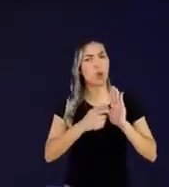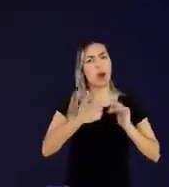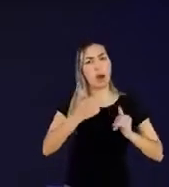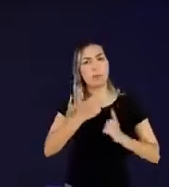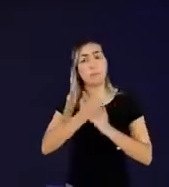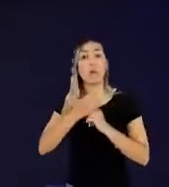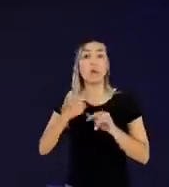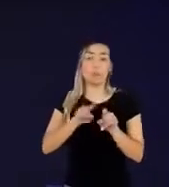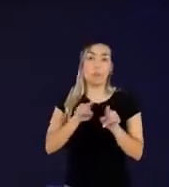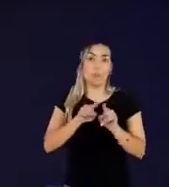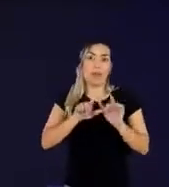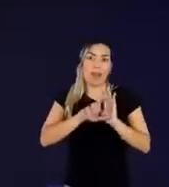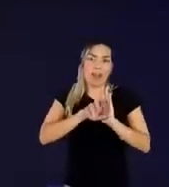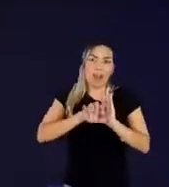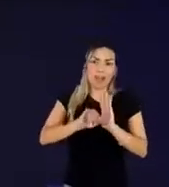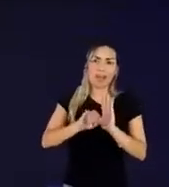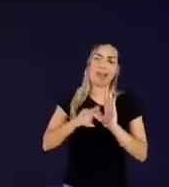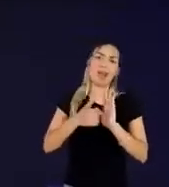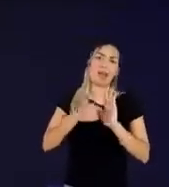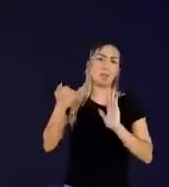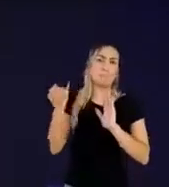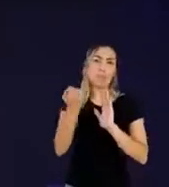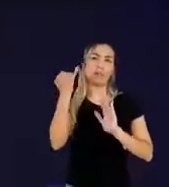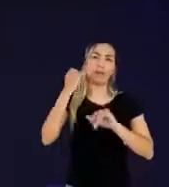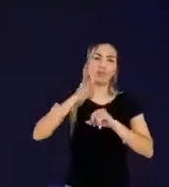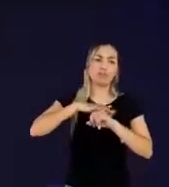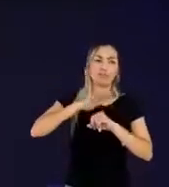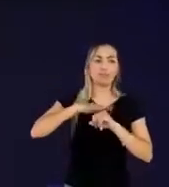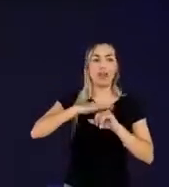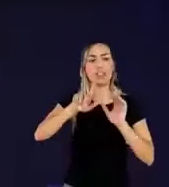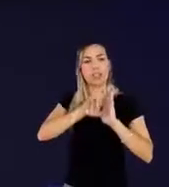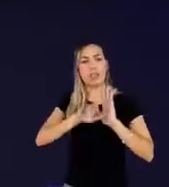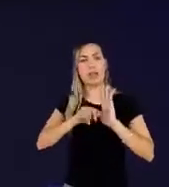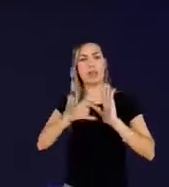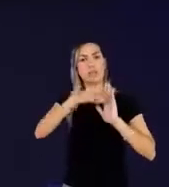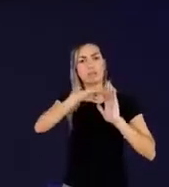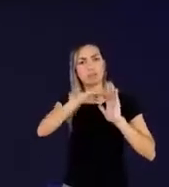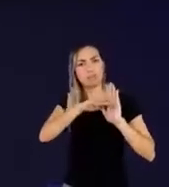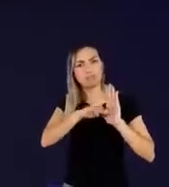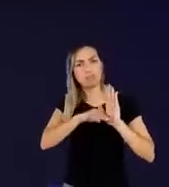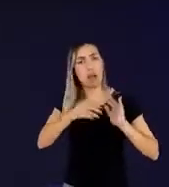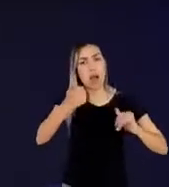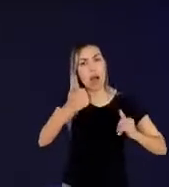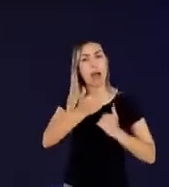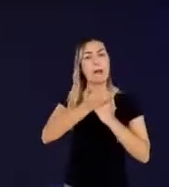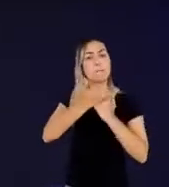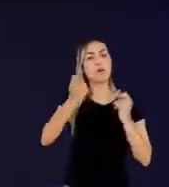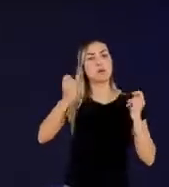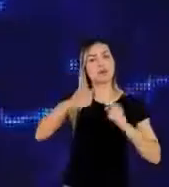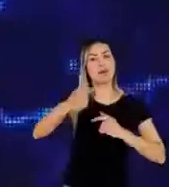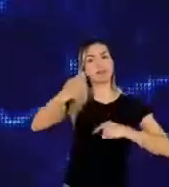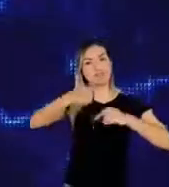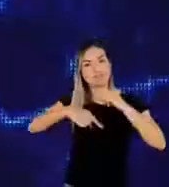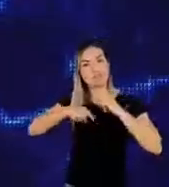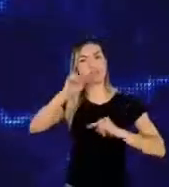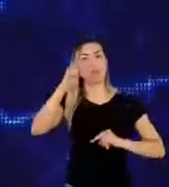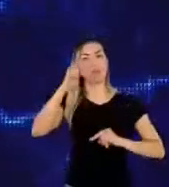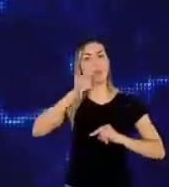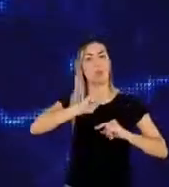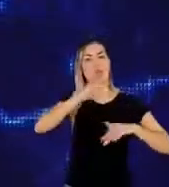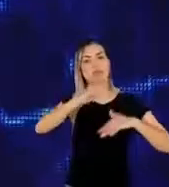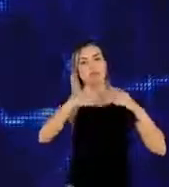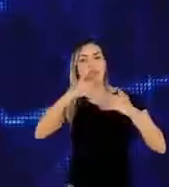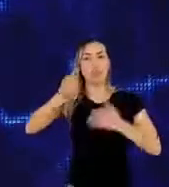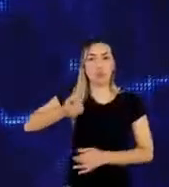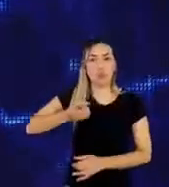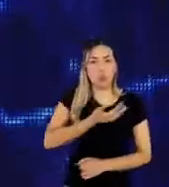papel fundamental de desenvolver as leis que deem um arcabouço regulatório para que a gente possa modernizar e desenvolver o setor. Então, esse